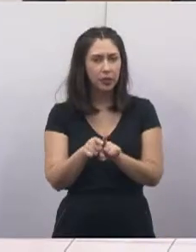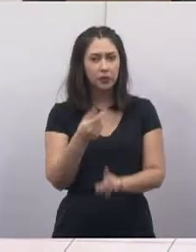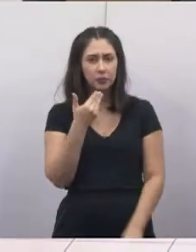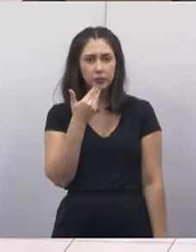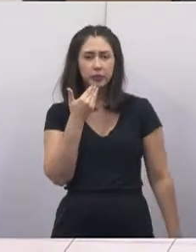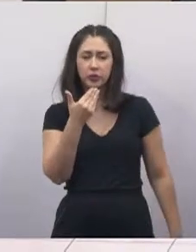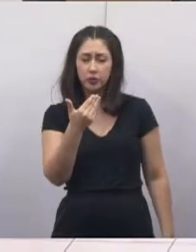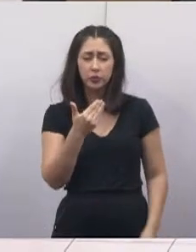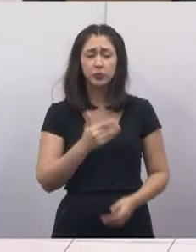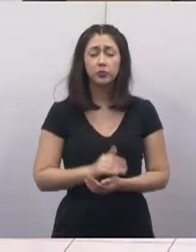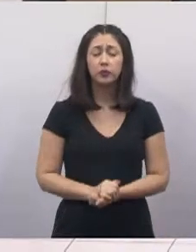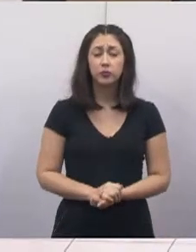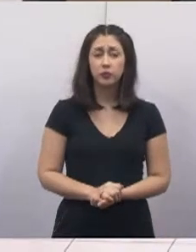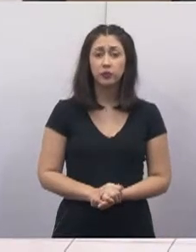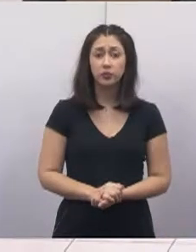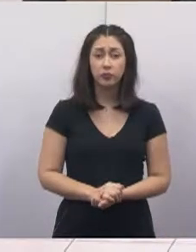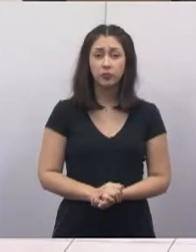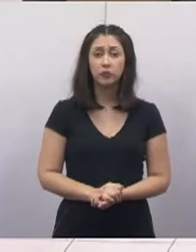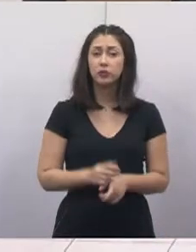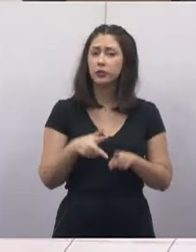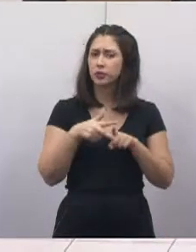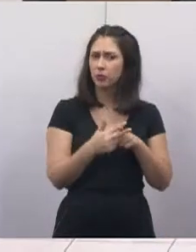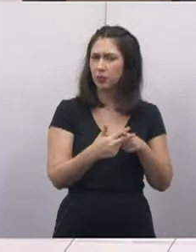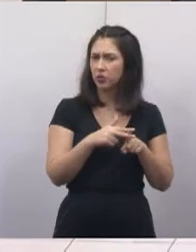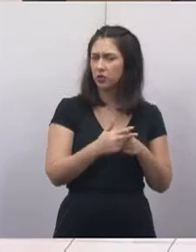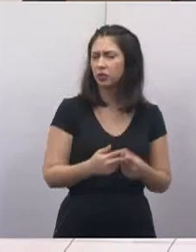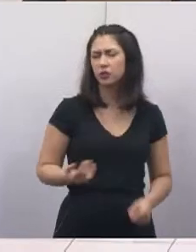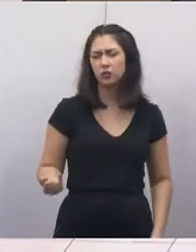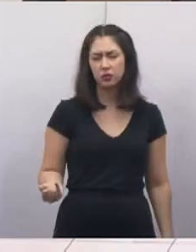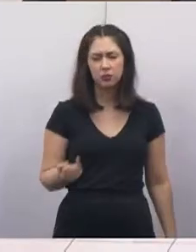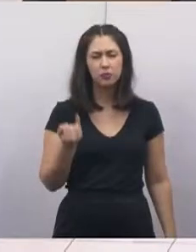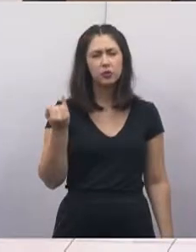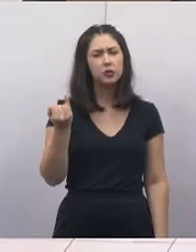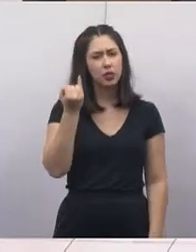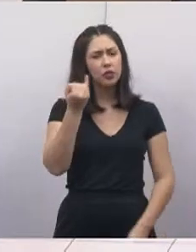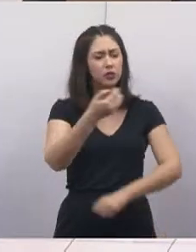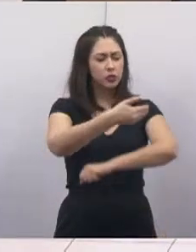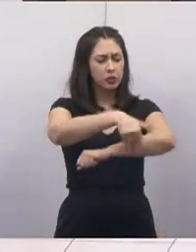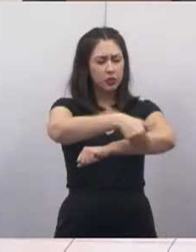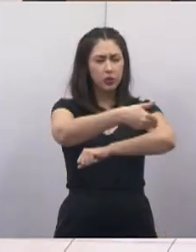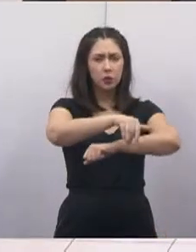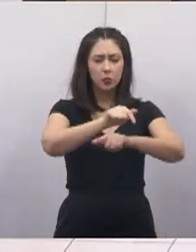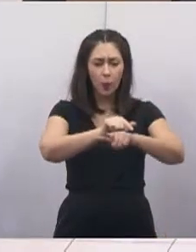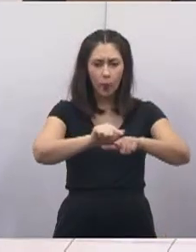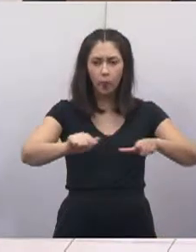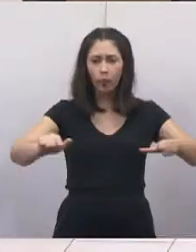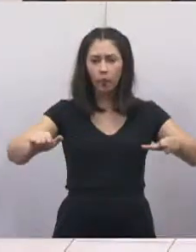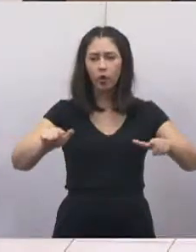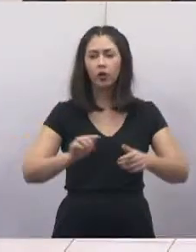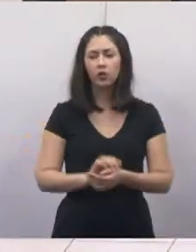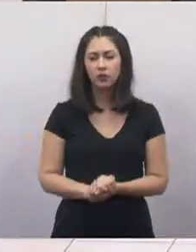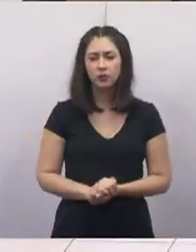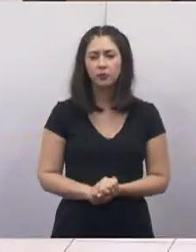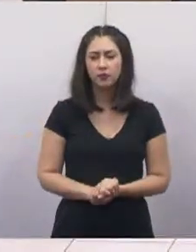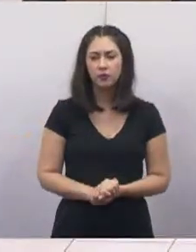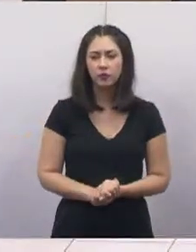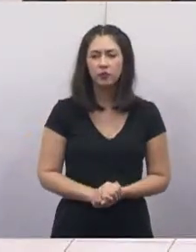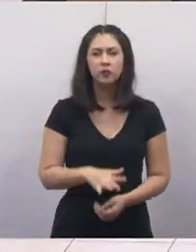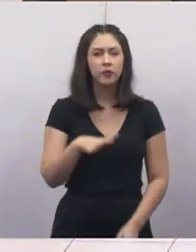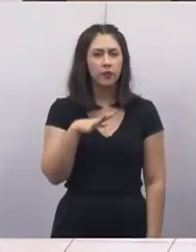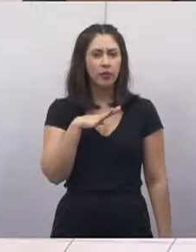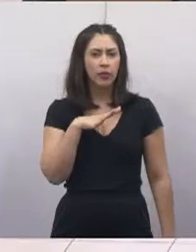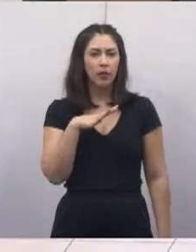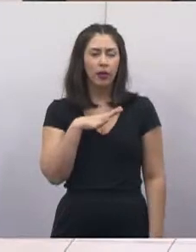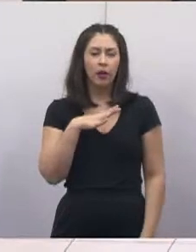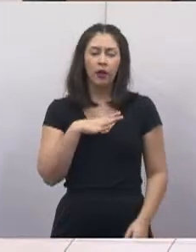Minha Lua. A manutenção é sempre importante na pavimentação asfáltica, né? Tem uma cidade aí que tem uma malha